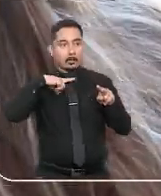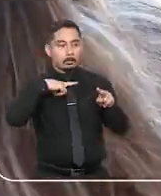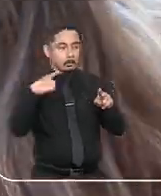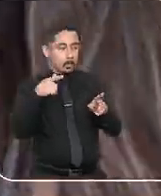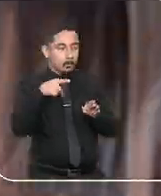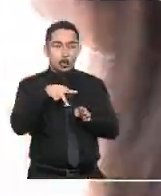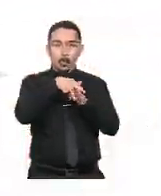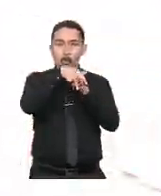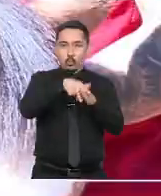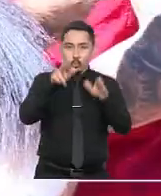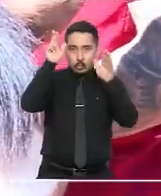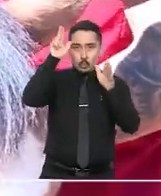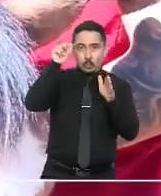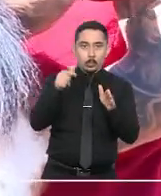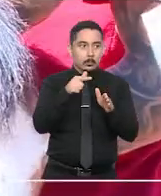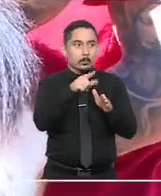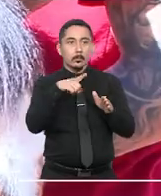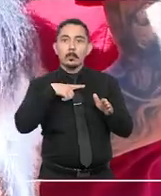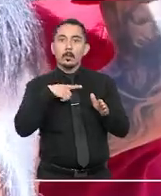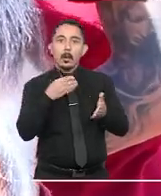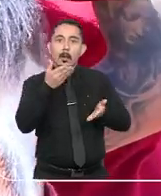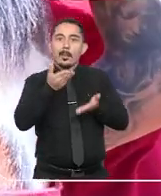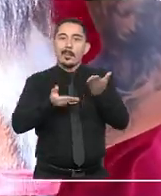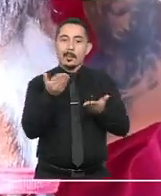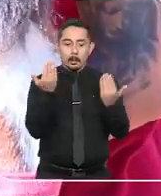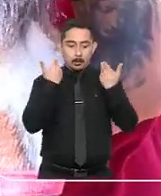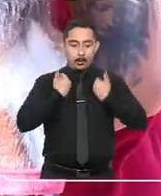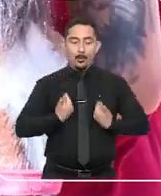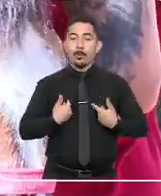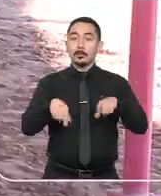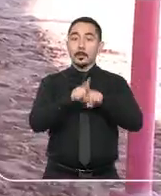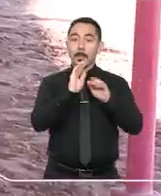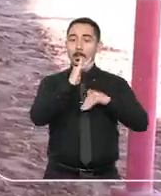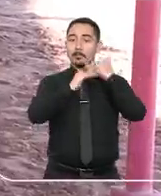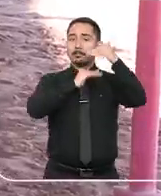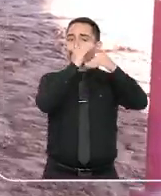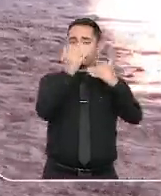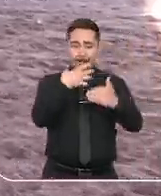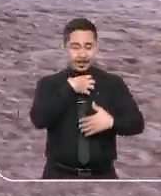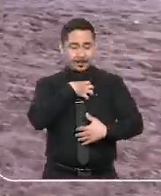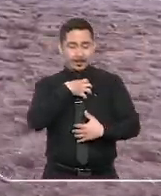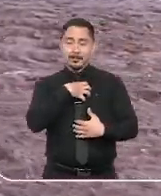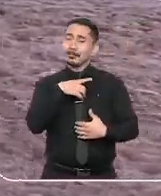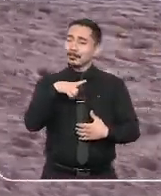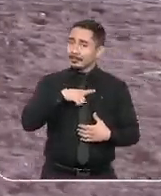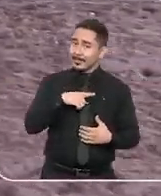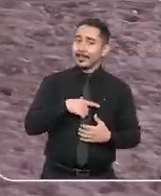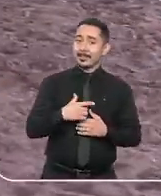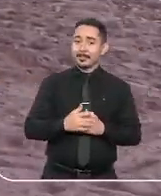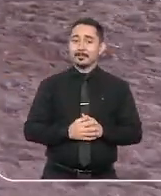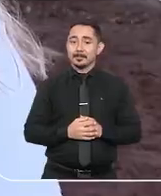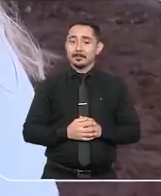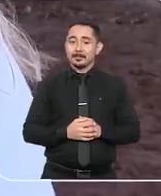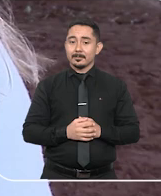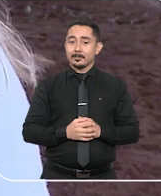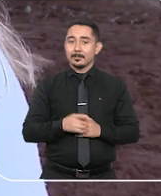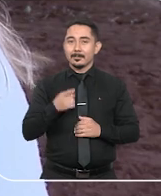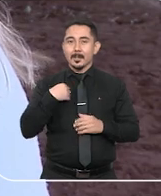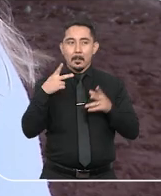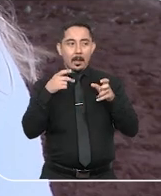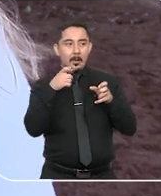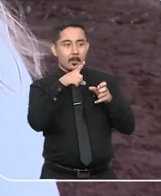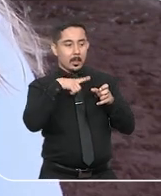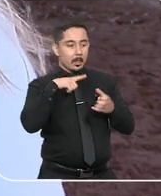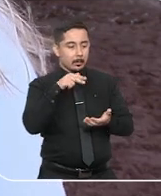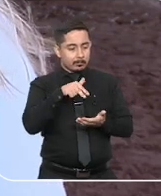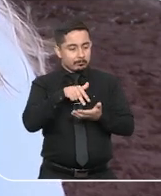de ecoterapia trazem equilíbrio para o corpo e também desenvolvimento emocional. Eu vejo a questão